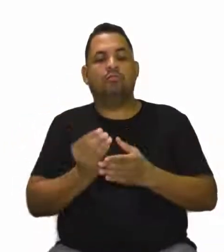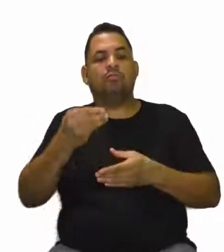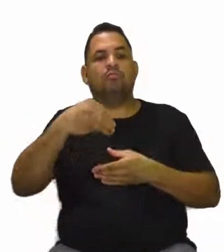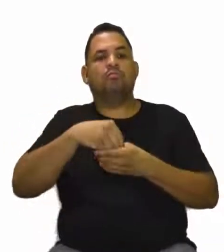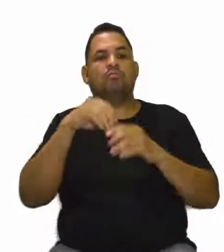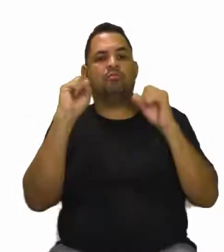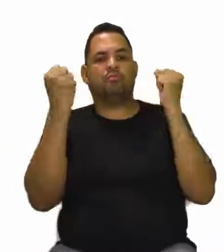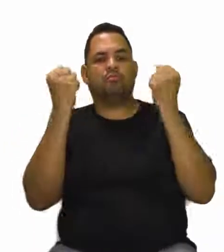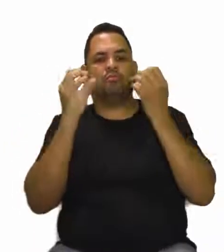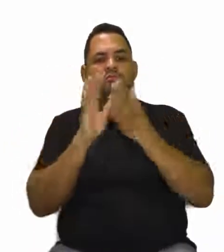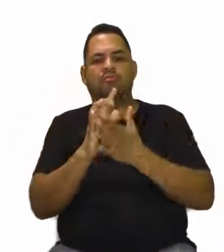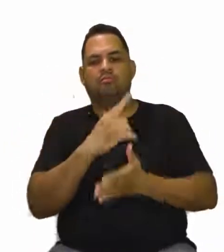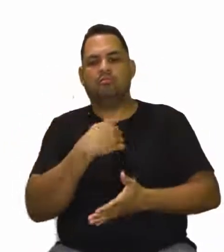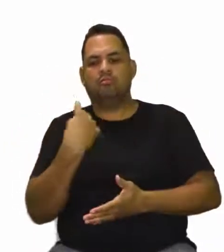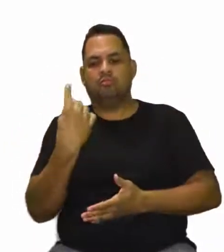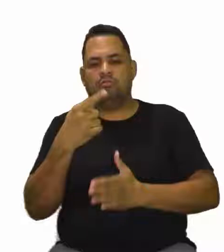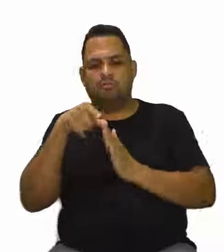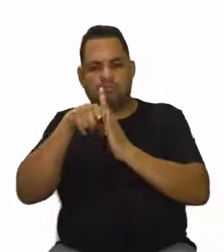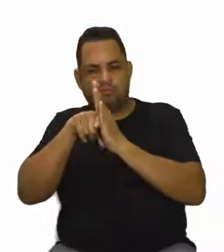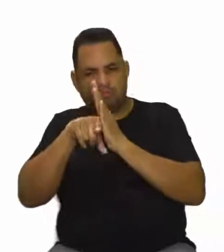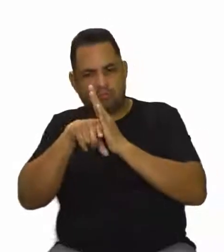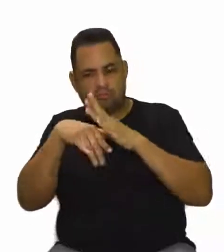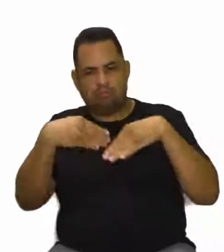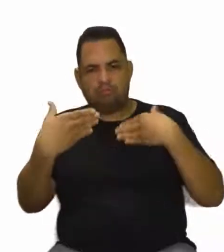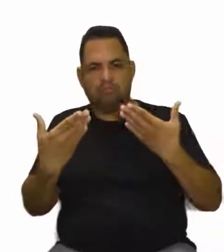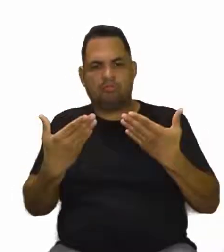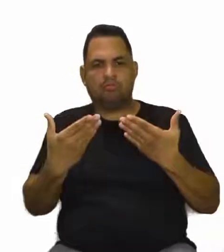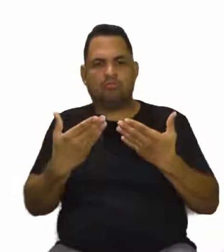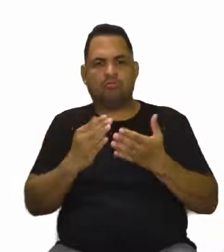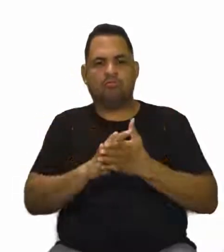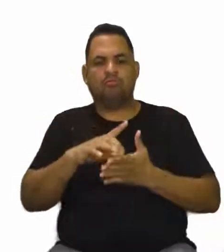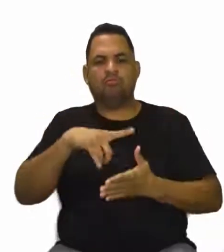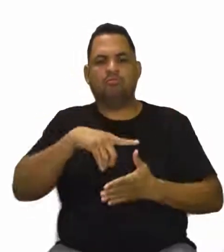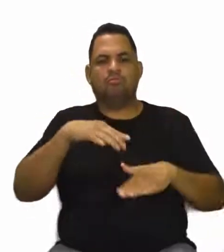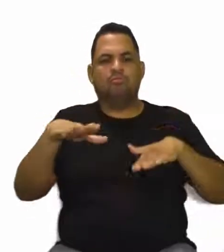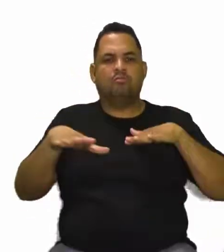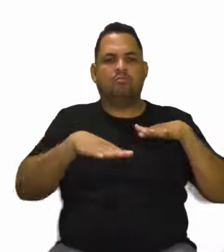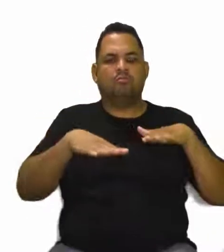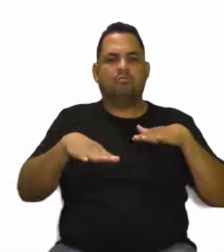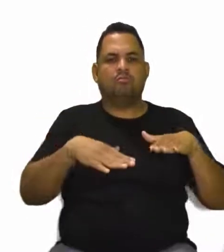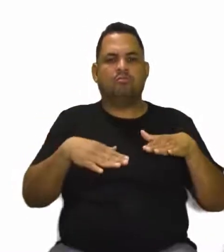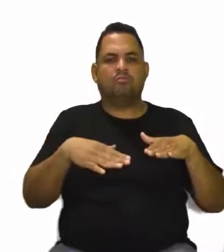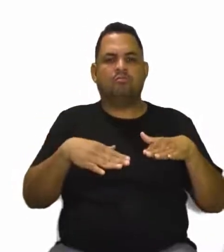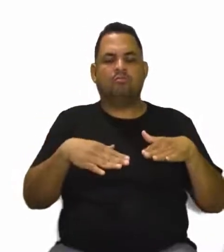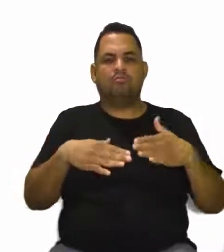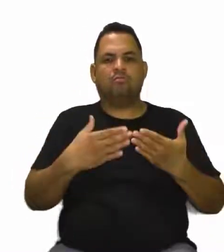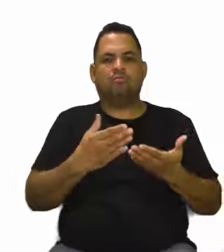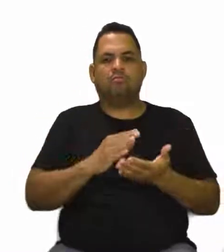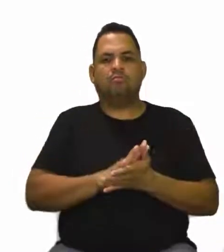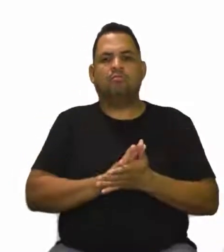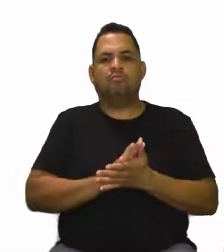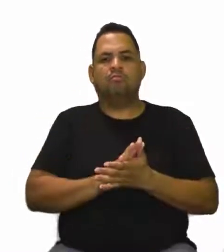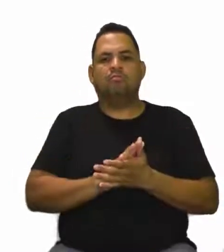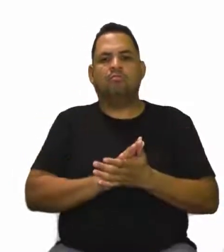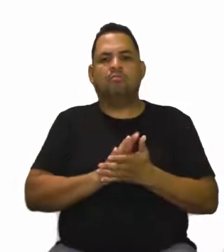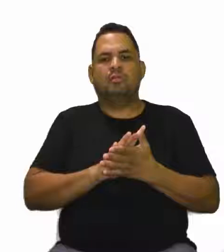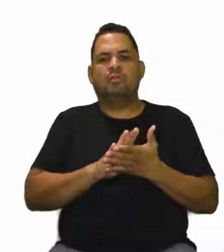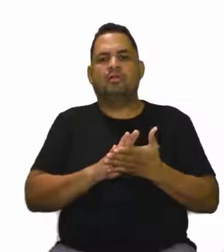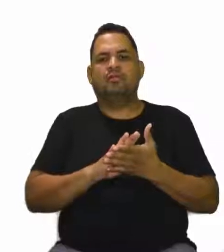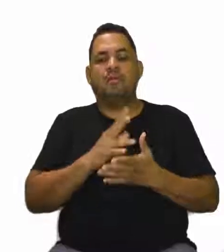ginástica. E se nós formos analisar, os movimentos da ginástica, eles vão